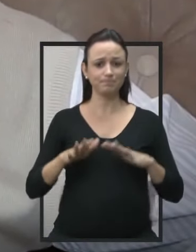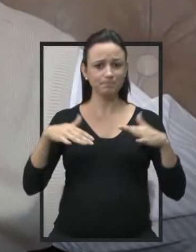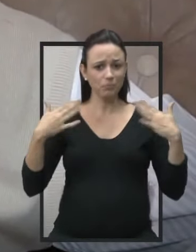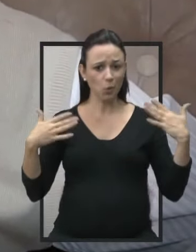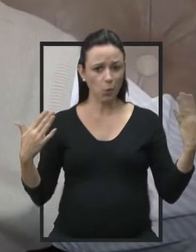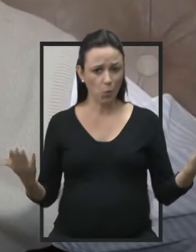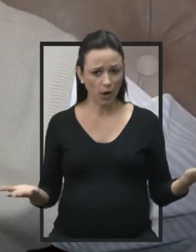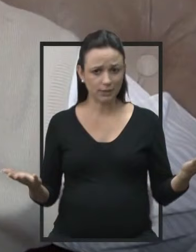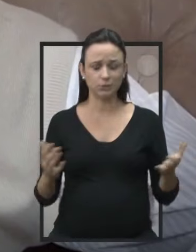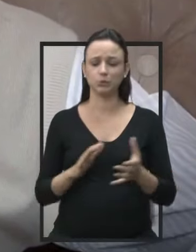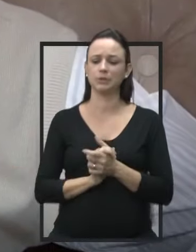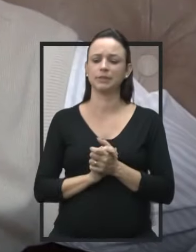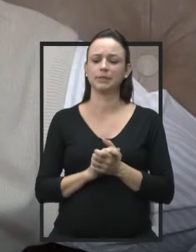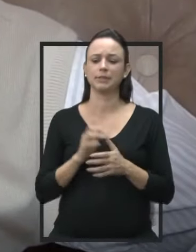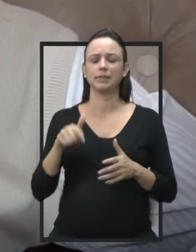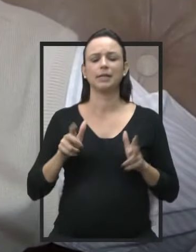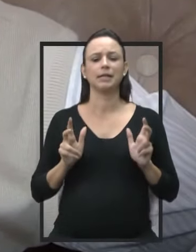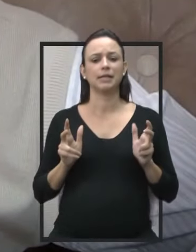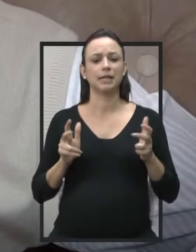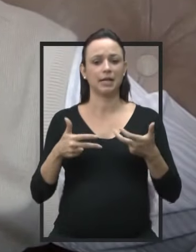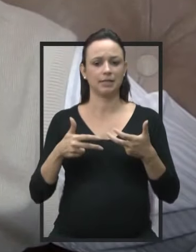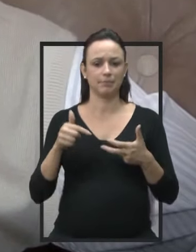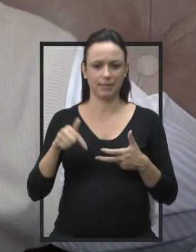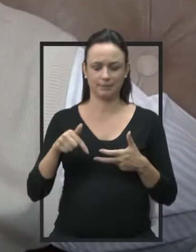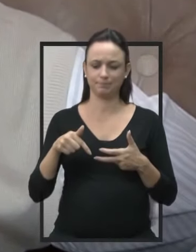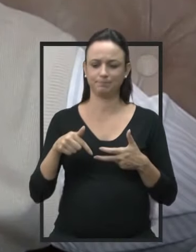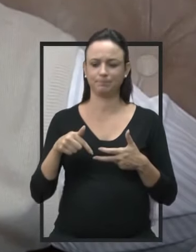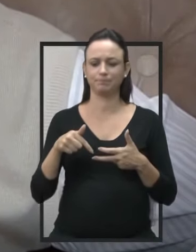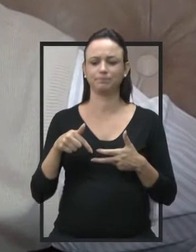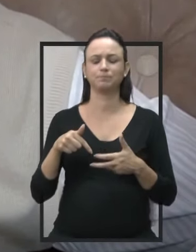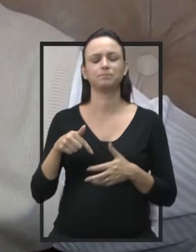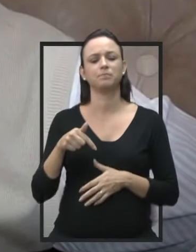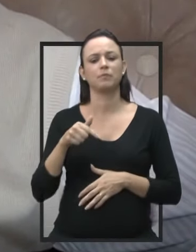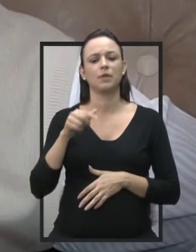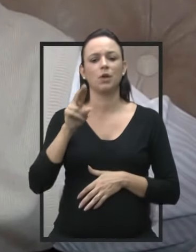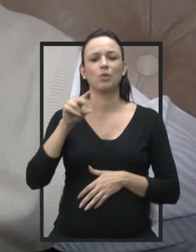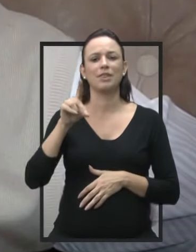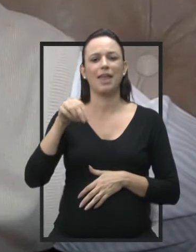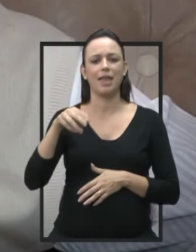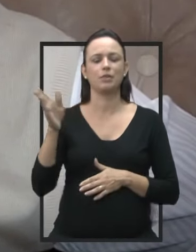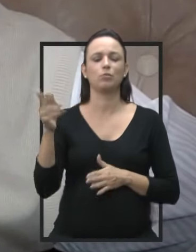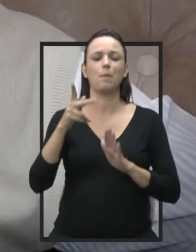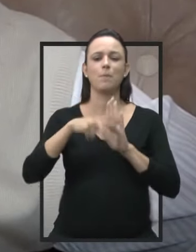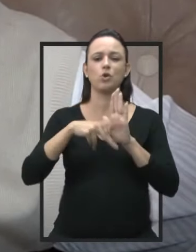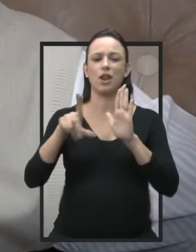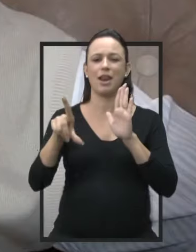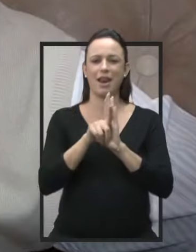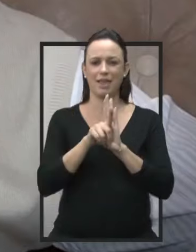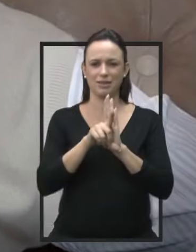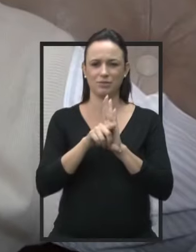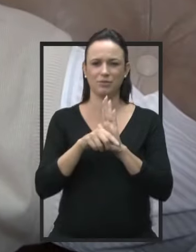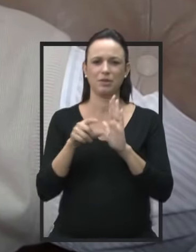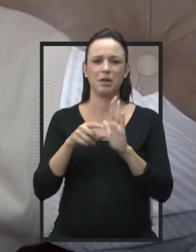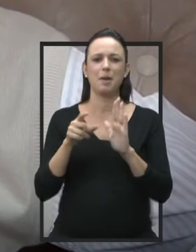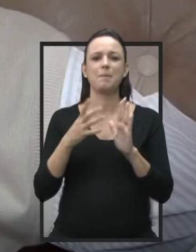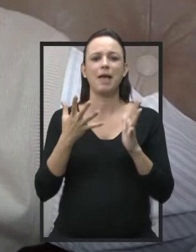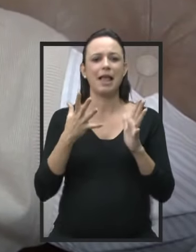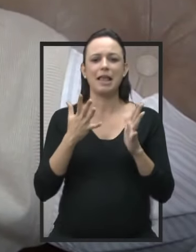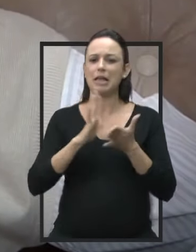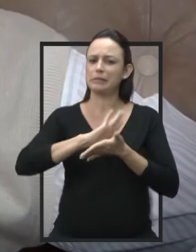Câmara a UDN resolveu trazer um projeto de lei para acabar